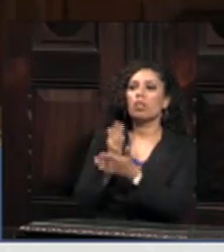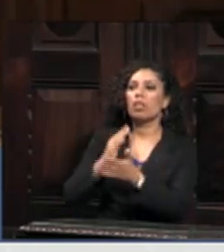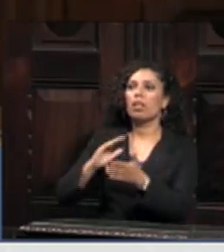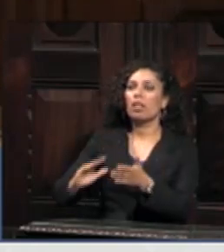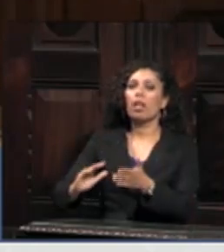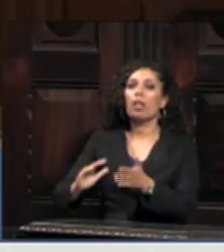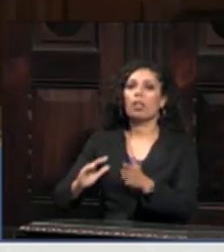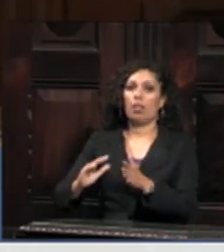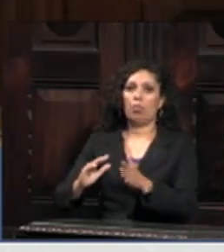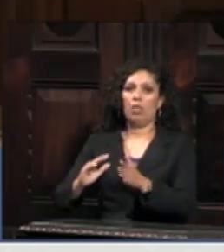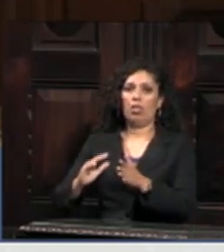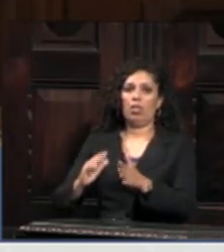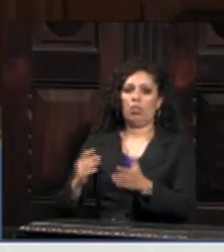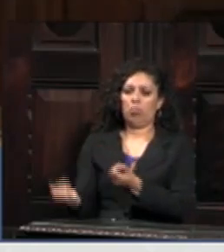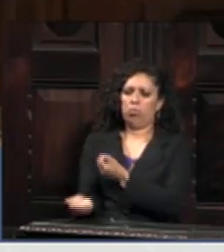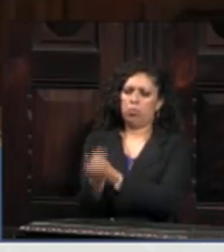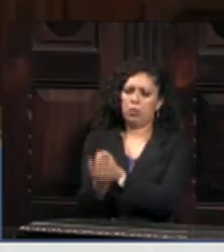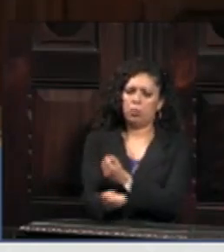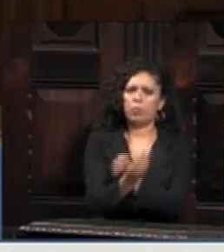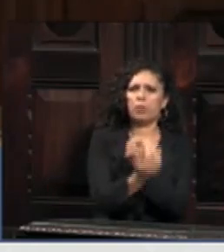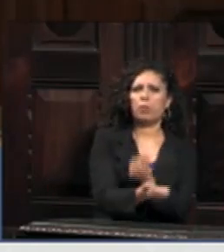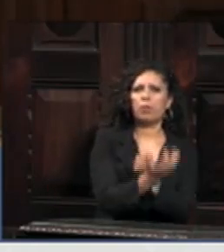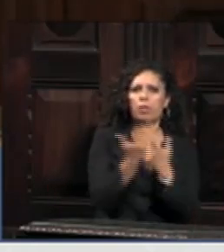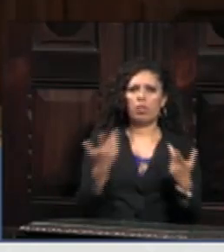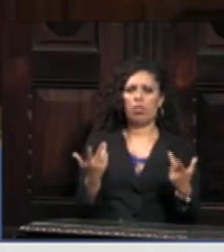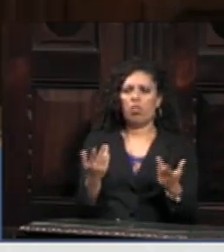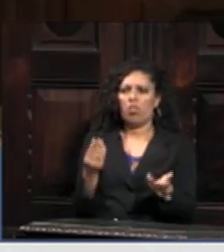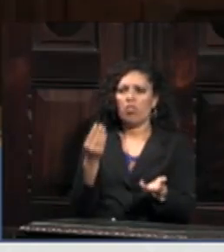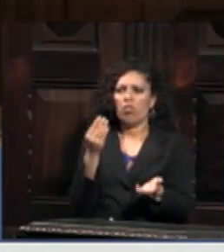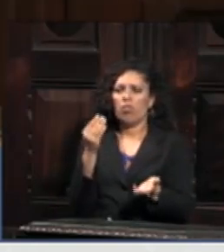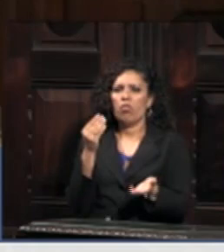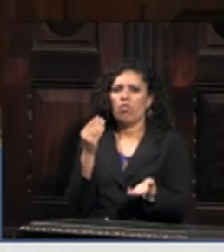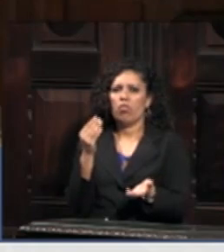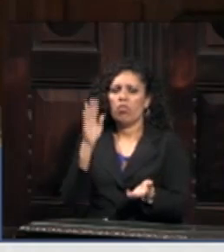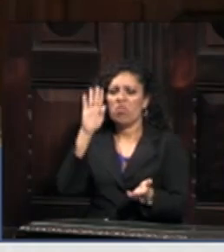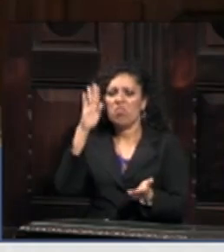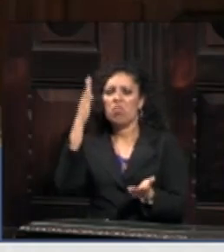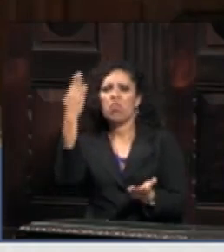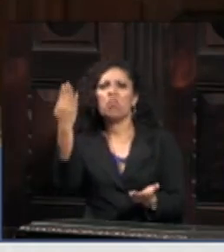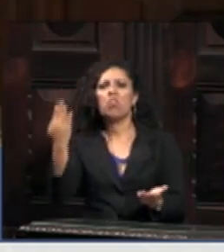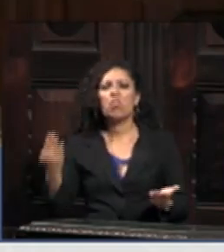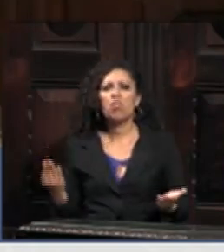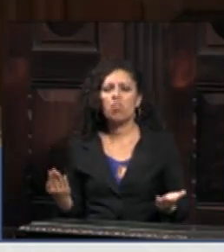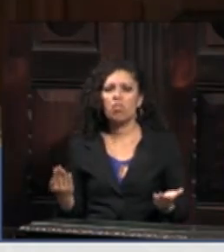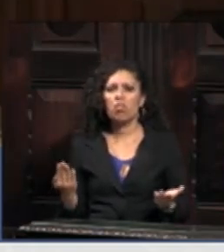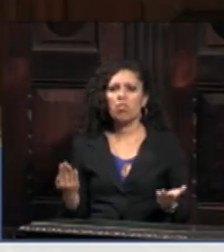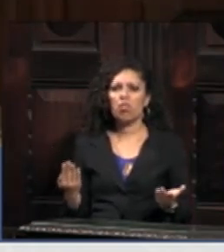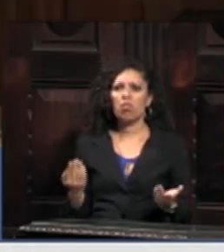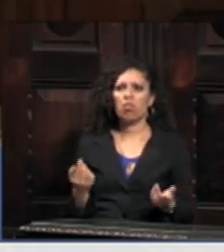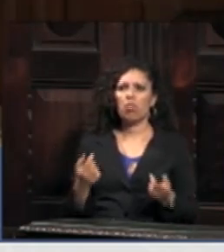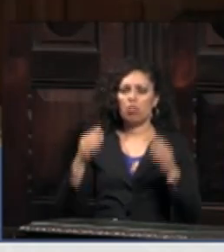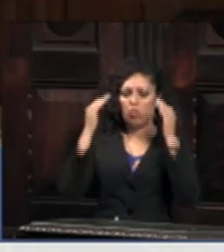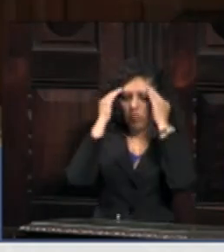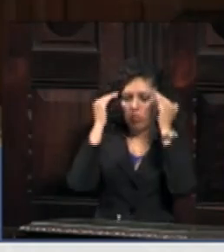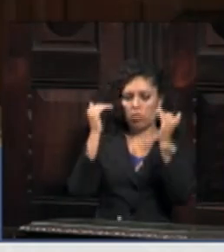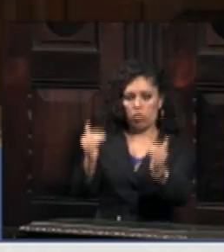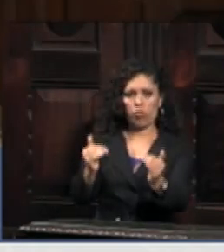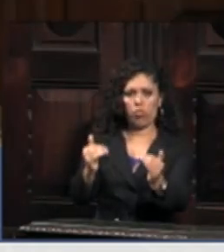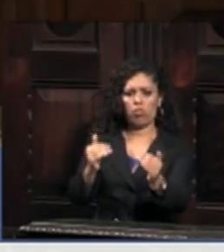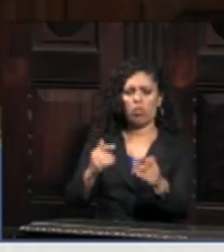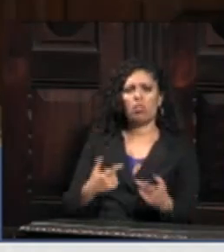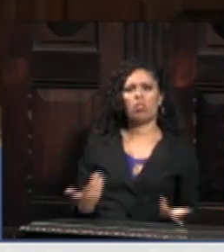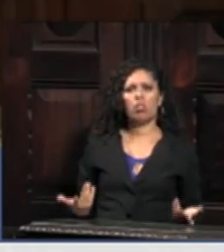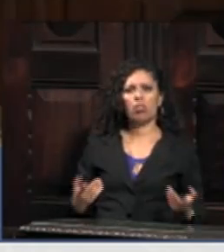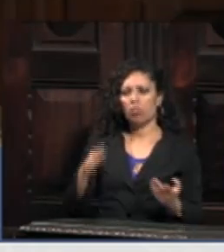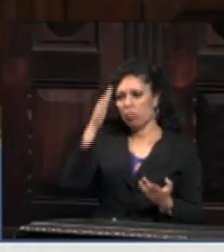falso moralismo que se instalou tanto na campanha de Jair Bolsonaro como na campanha de Wilson